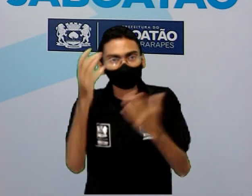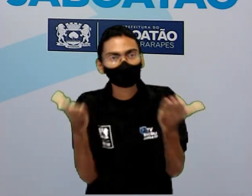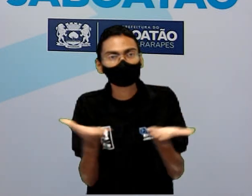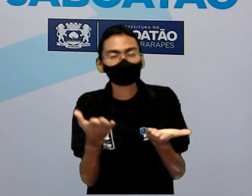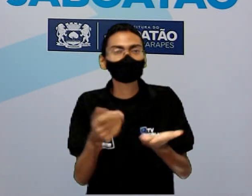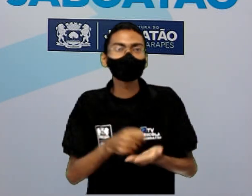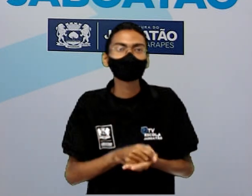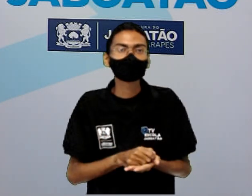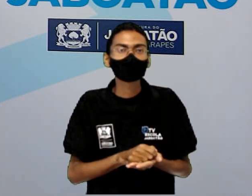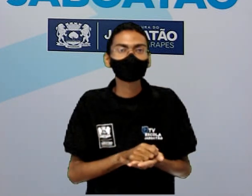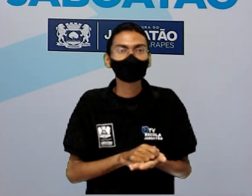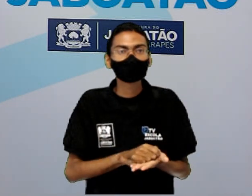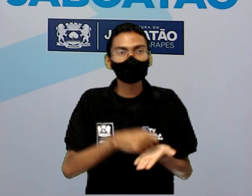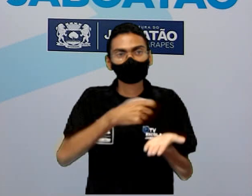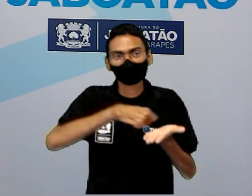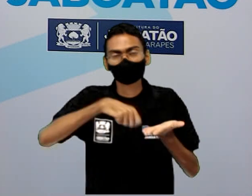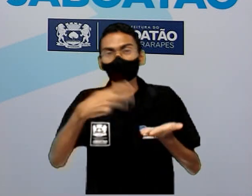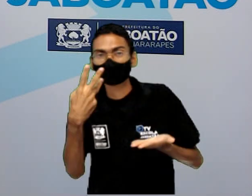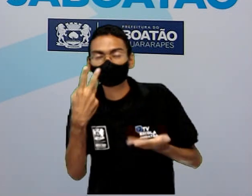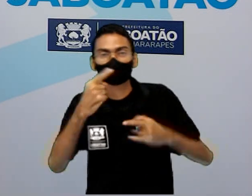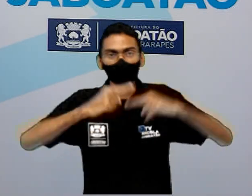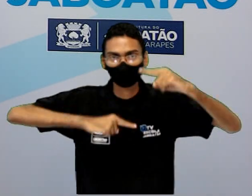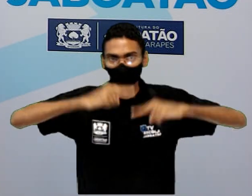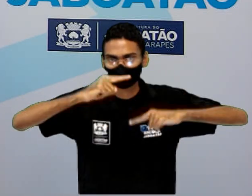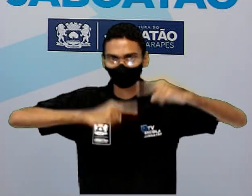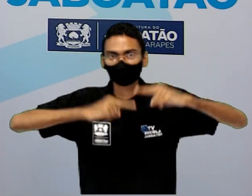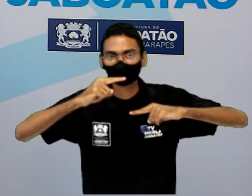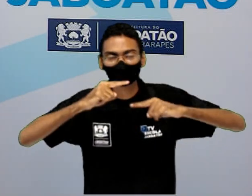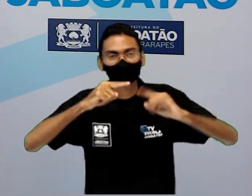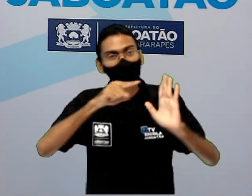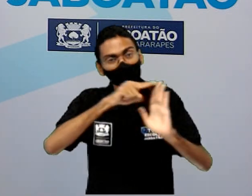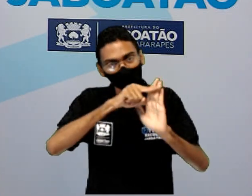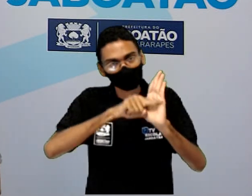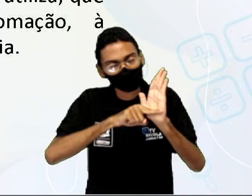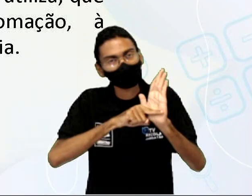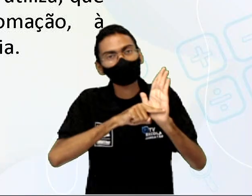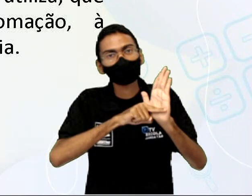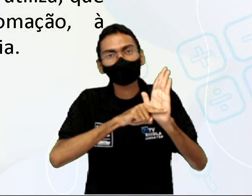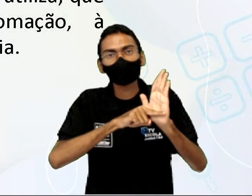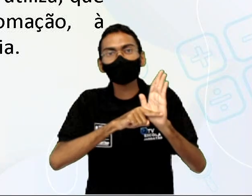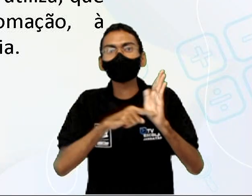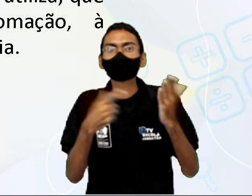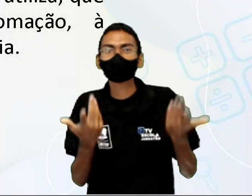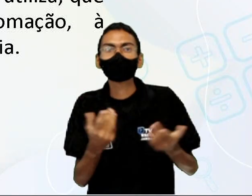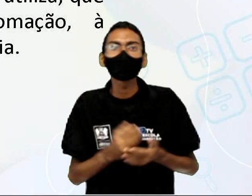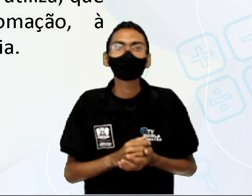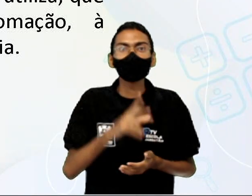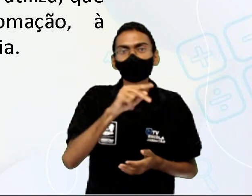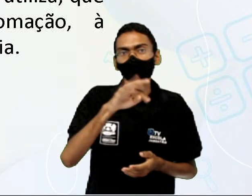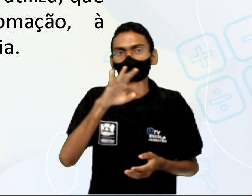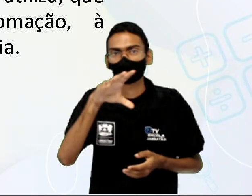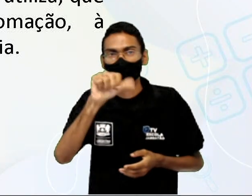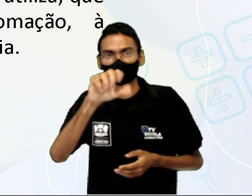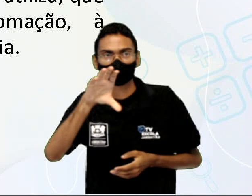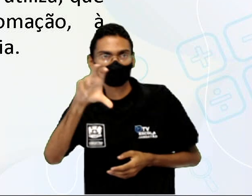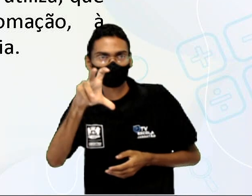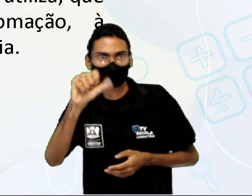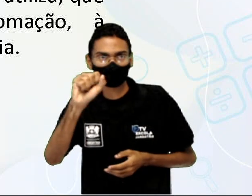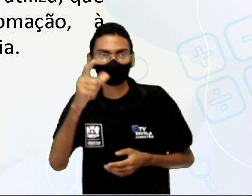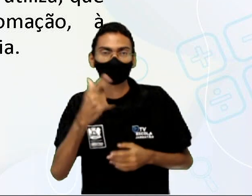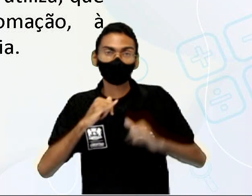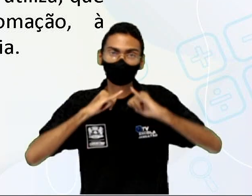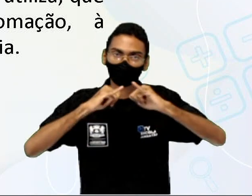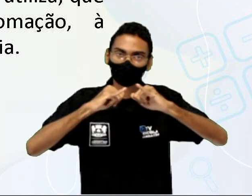3 objetos que você utiliza, que estejam relacionados à automação, à